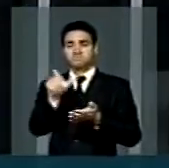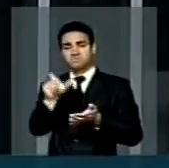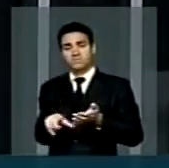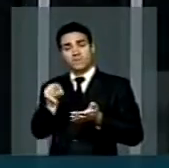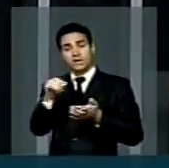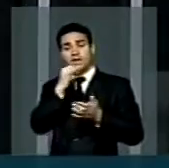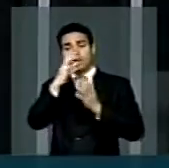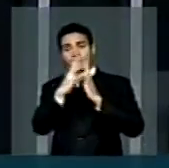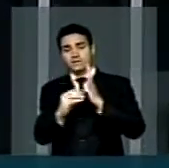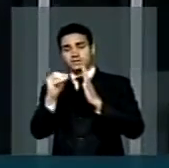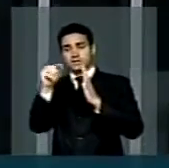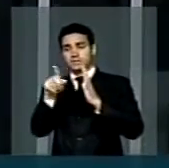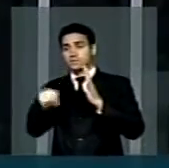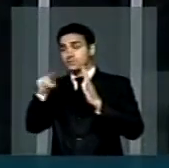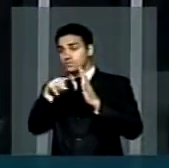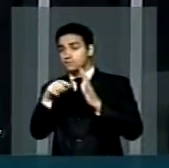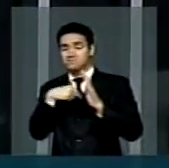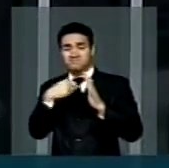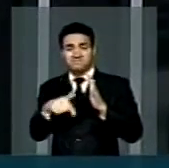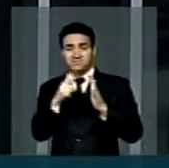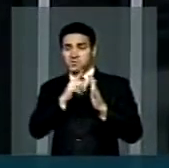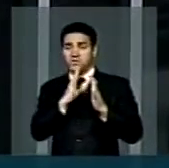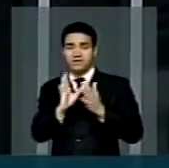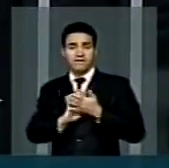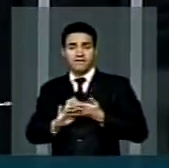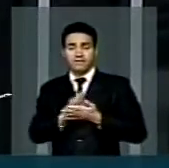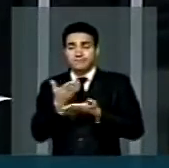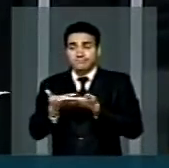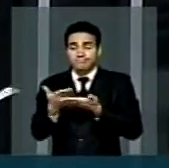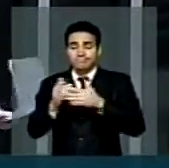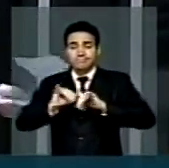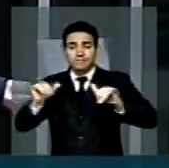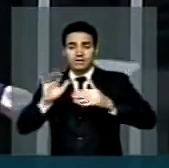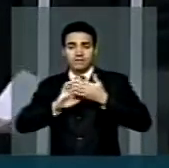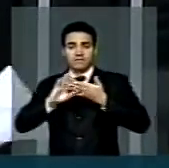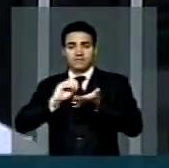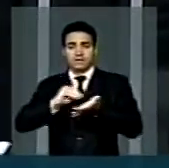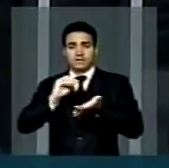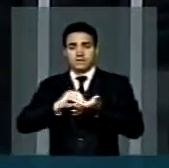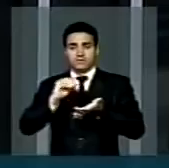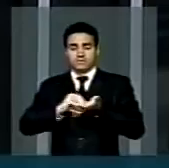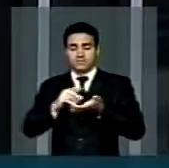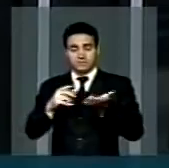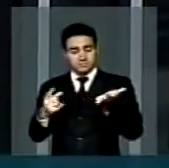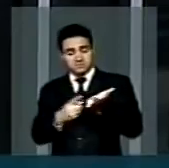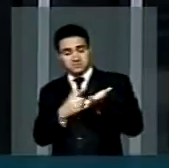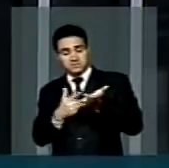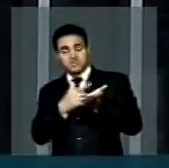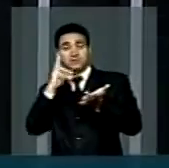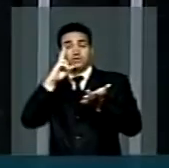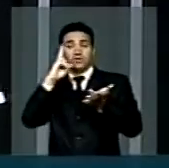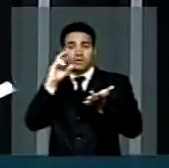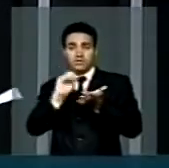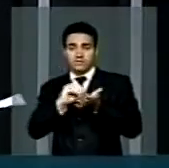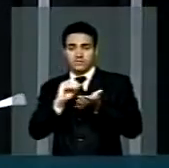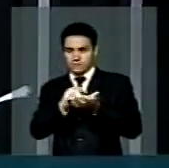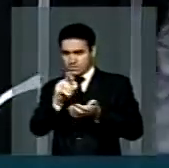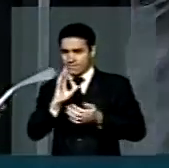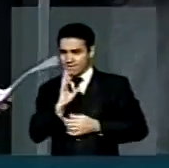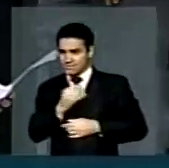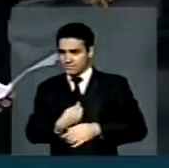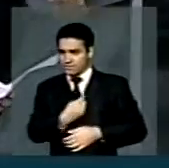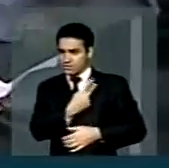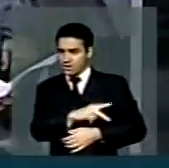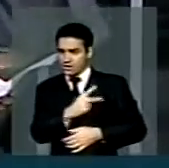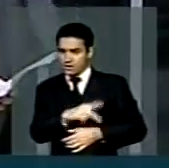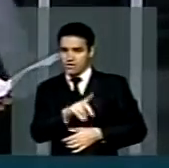tão pouco é estudado ou divulgado pelos nossos livros de história, mas quem conhece a vida de Dragão do Mar sabe bem do